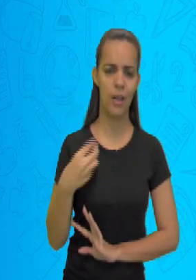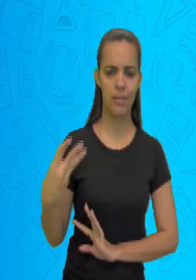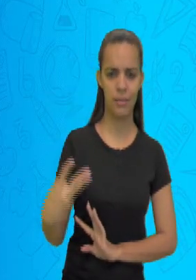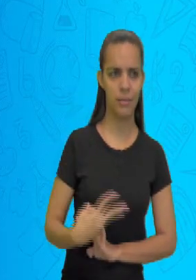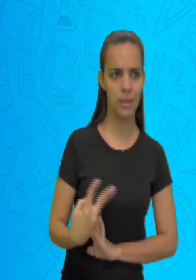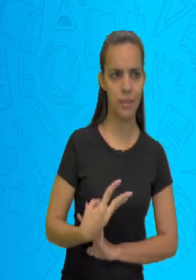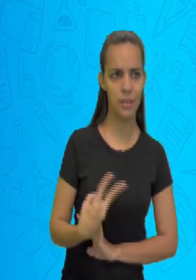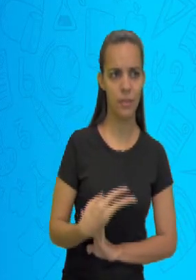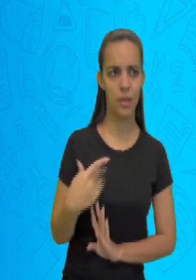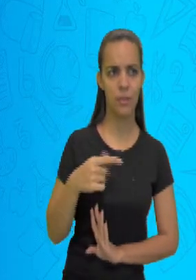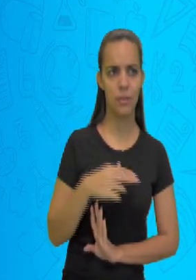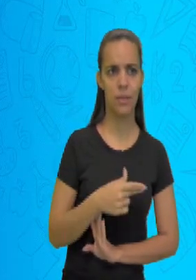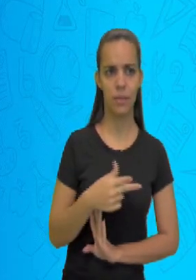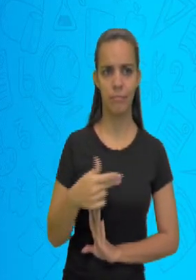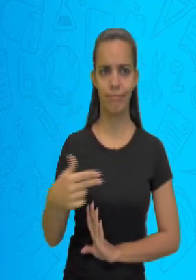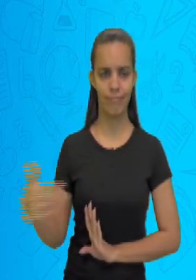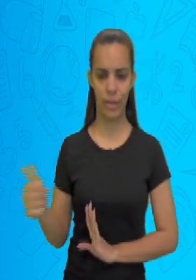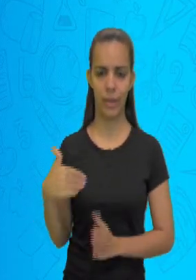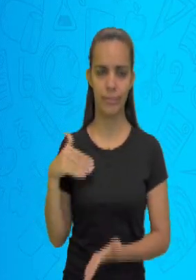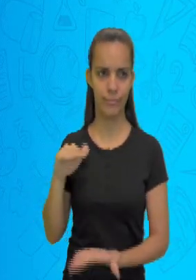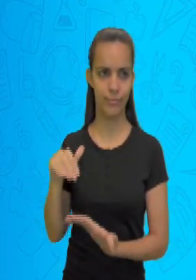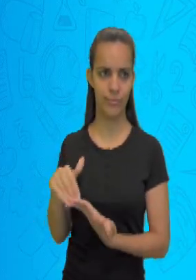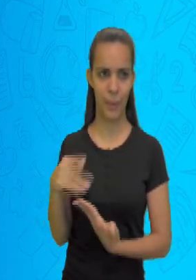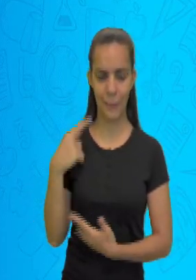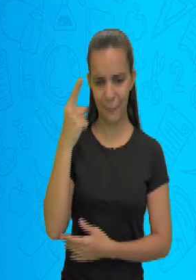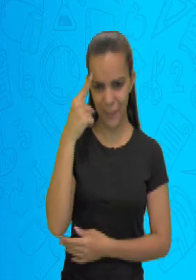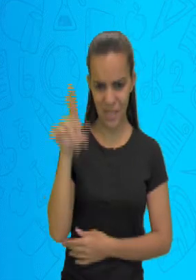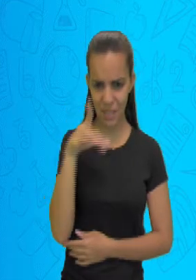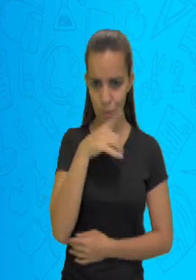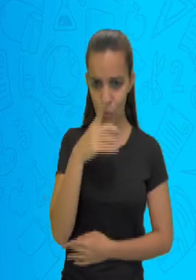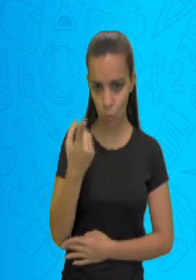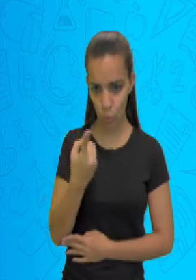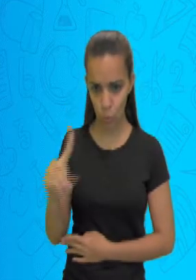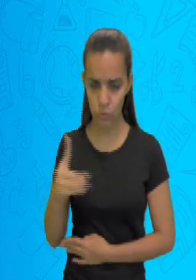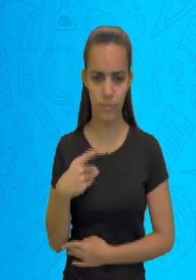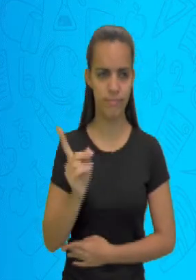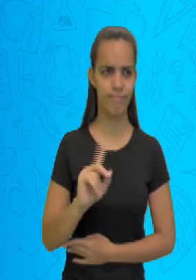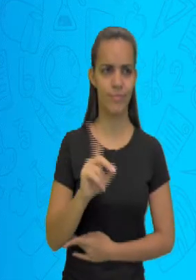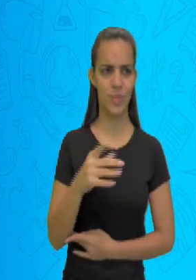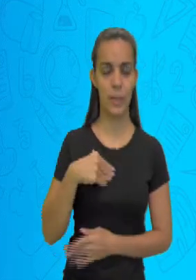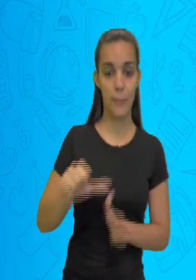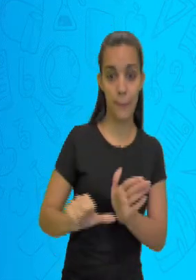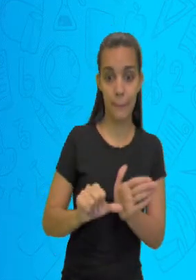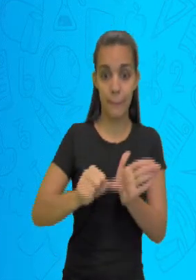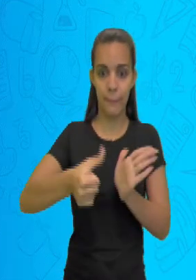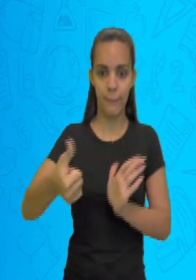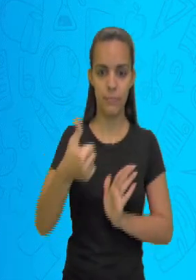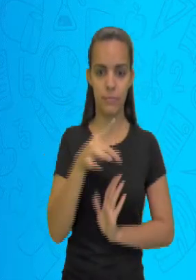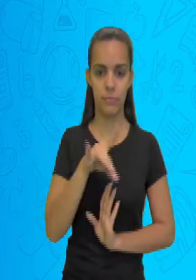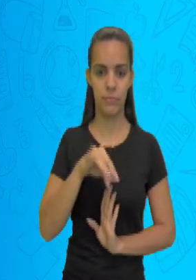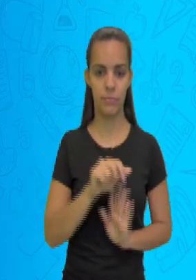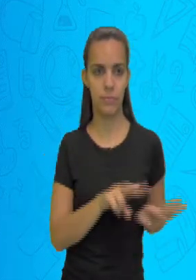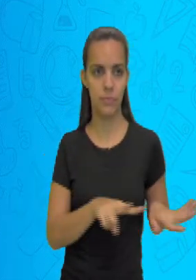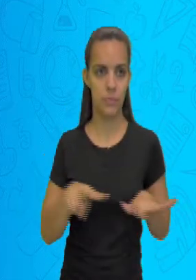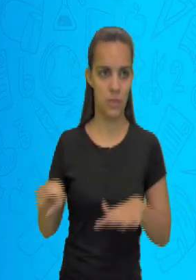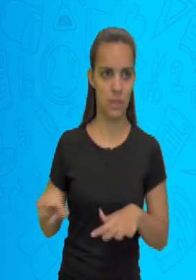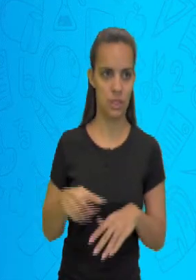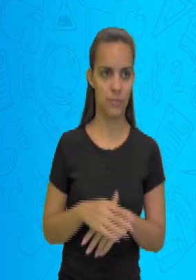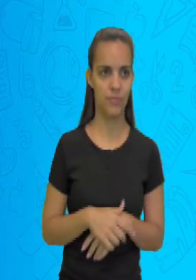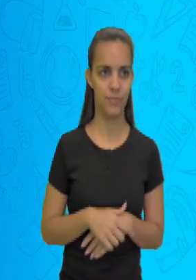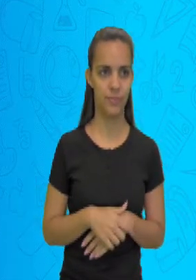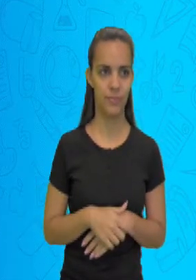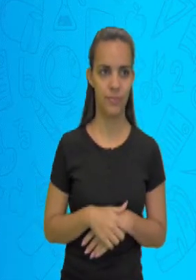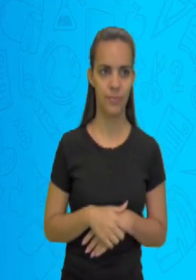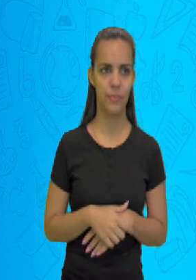então as pessoas acham que é o último dia. Não, domingo, primeiro dia da semana. Então, geralmente, em